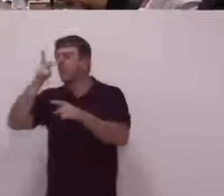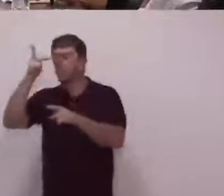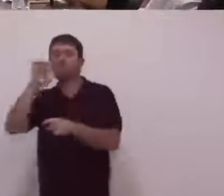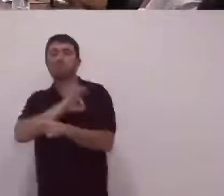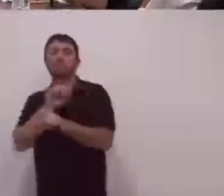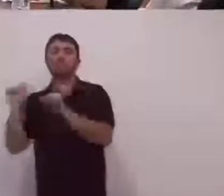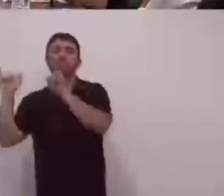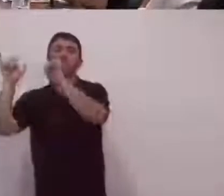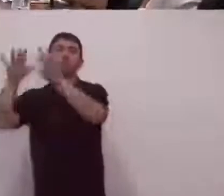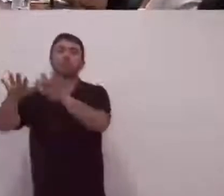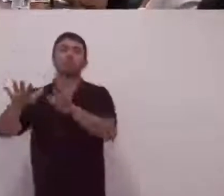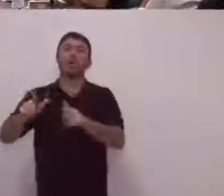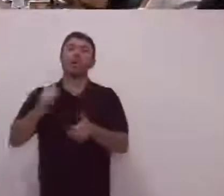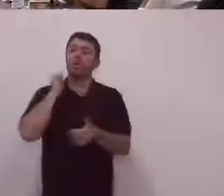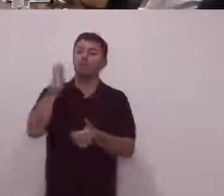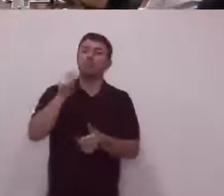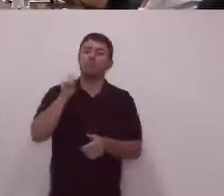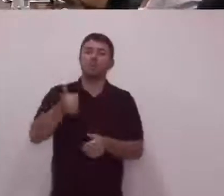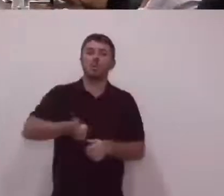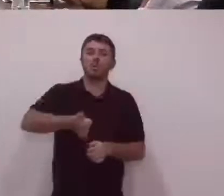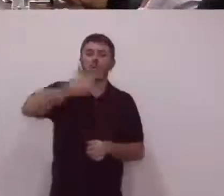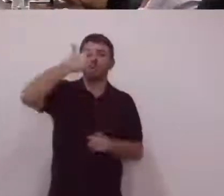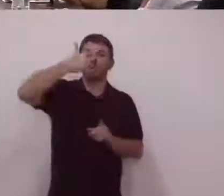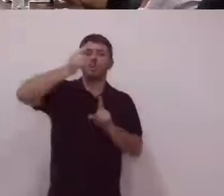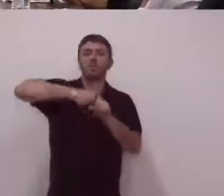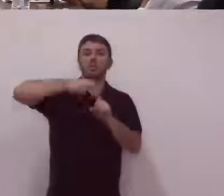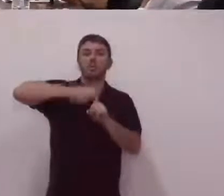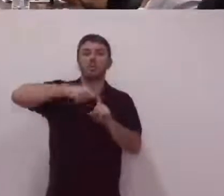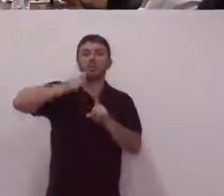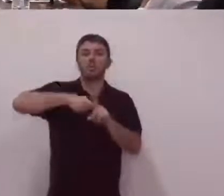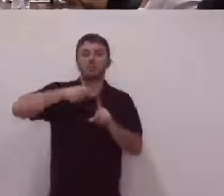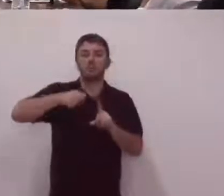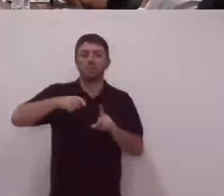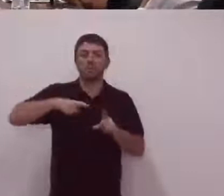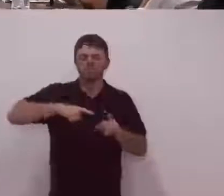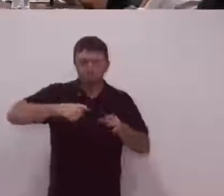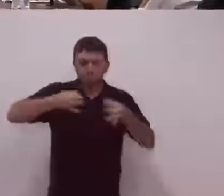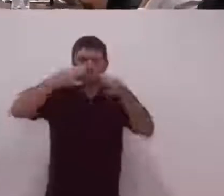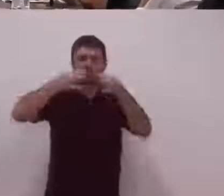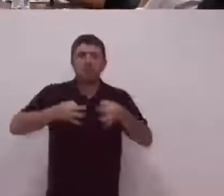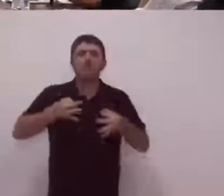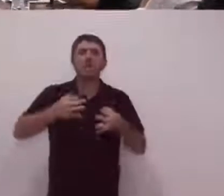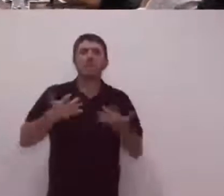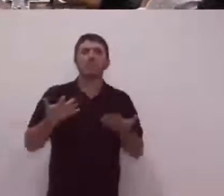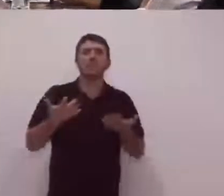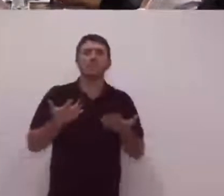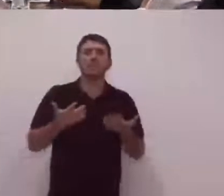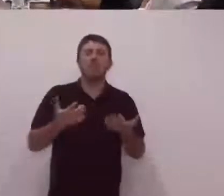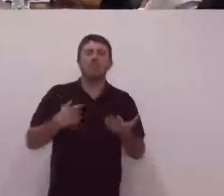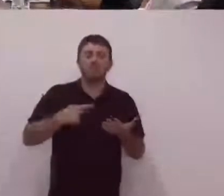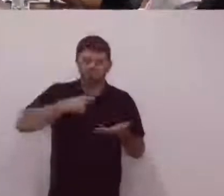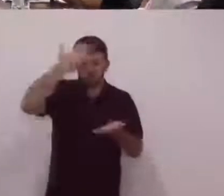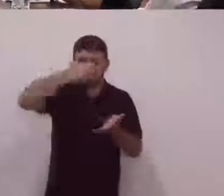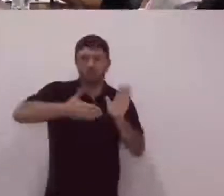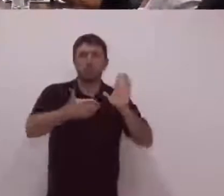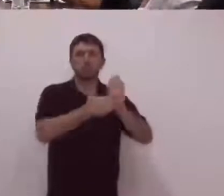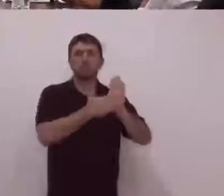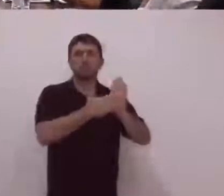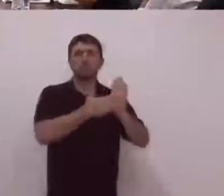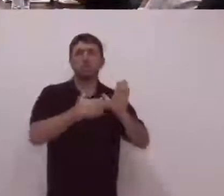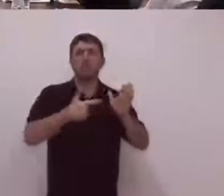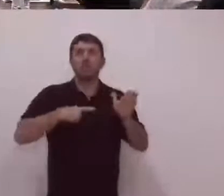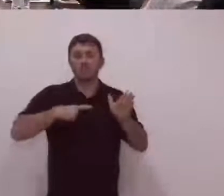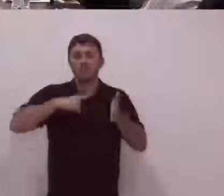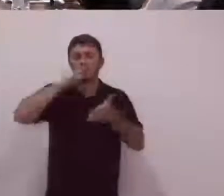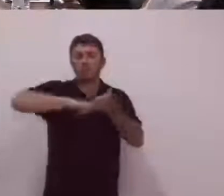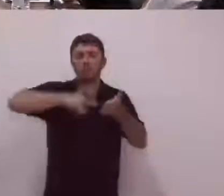documentalmente comprovado, temos aqui um fato certo, clara e objetivamente descrito, acompanhado de provas